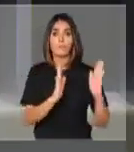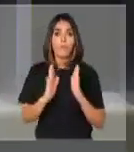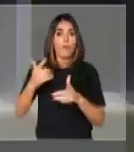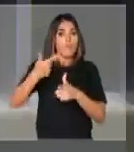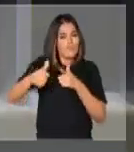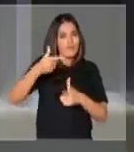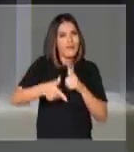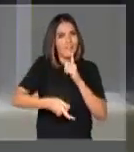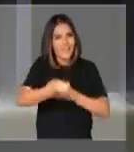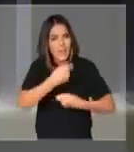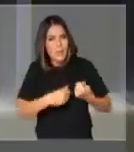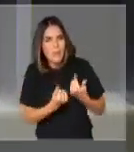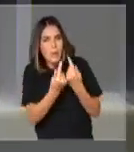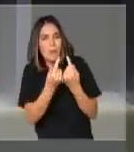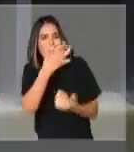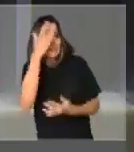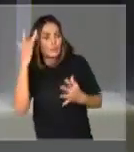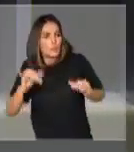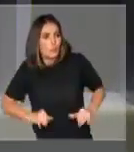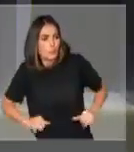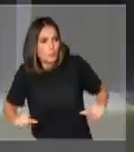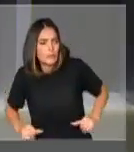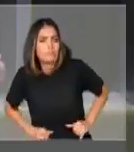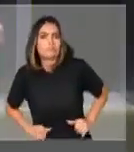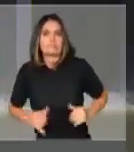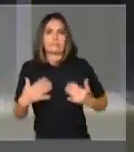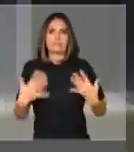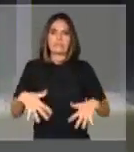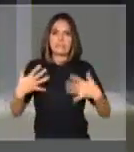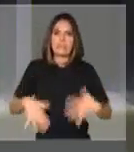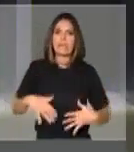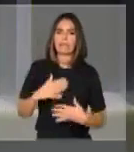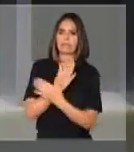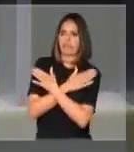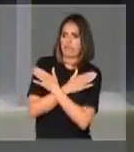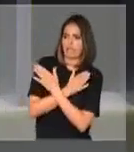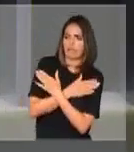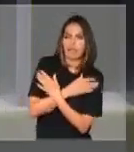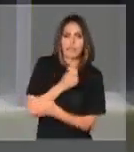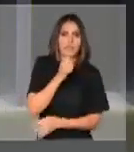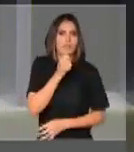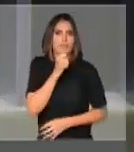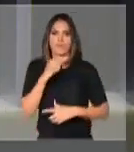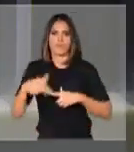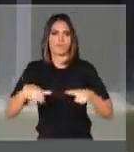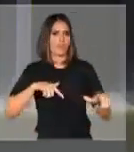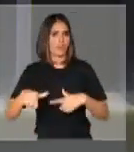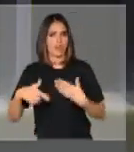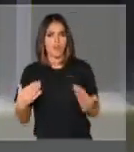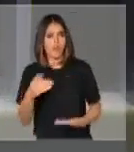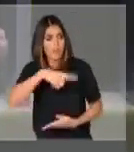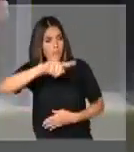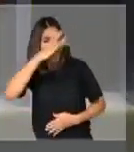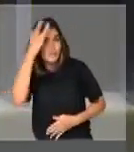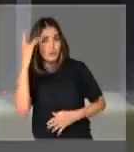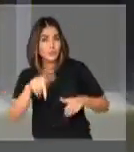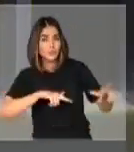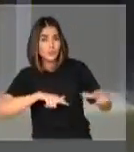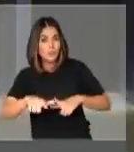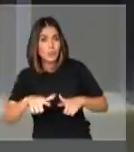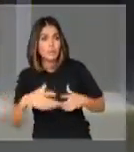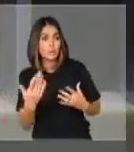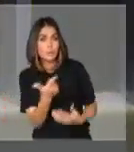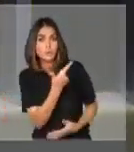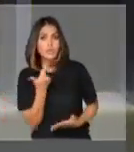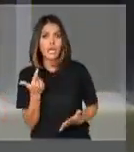crise econômica, onde as pessoas estão sofrendo pela falta de emprego, onde as pessoas estão sofrendo pela retirada dos